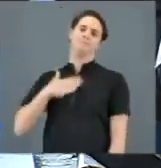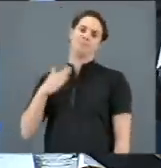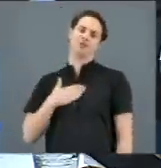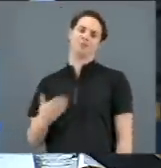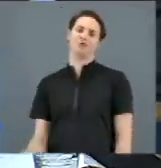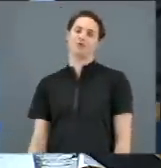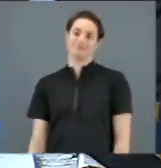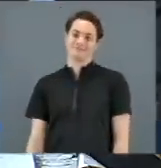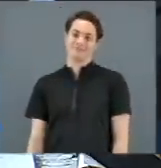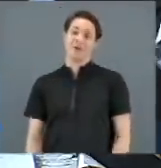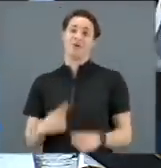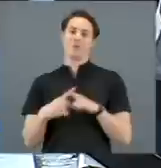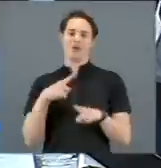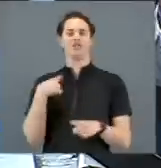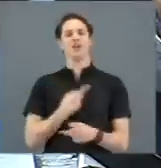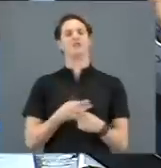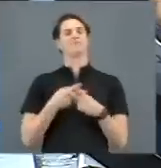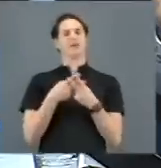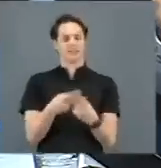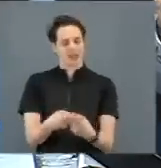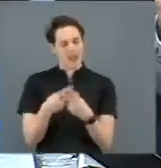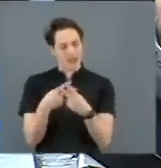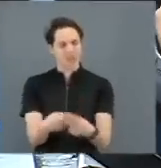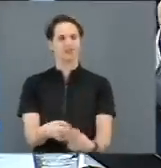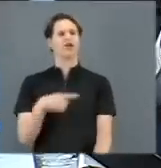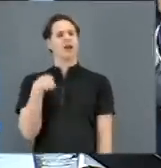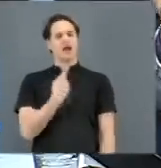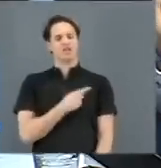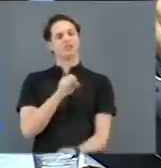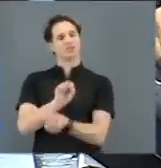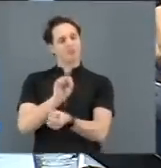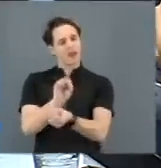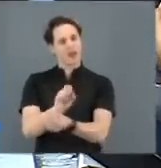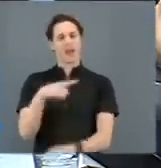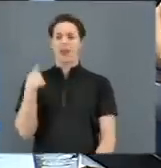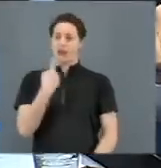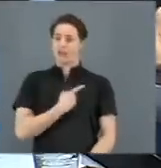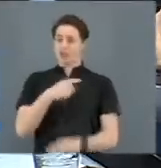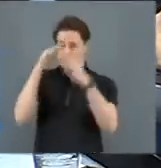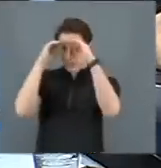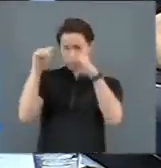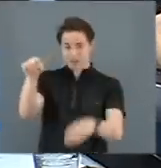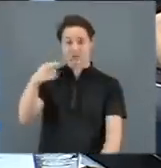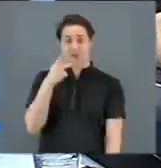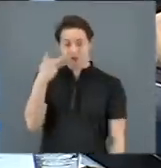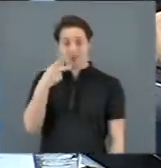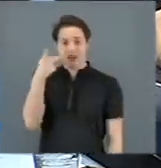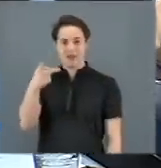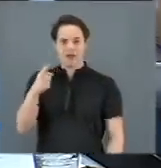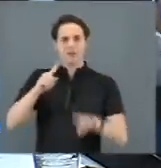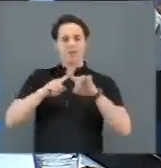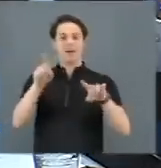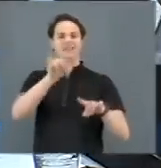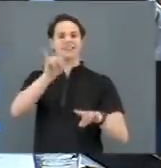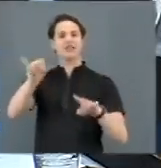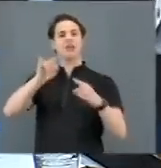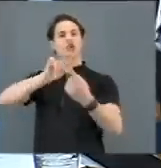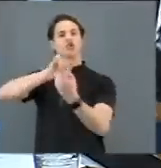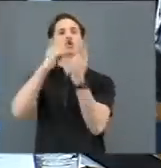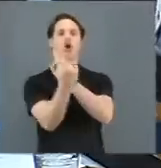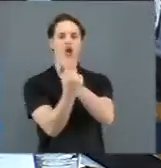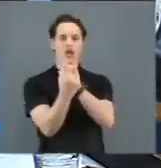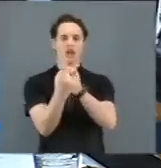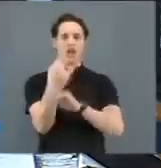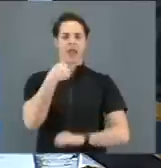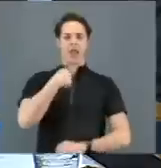nós somos tolerantes, nós somos democratas, nós respeitamos a lei. Me aponte um ato